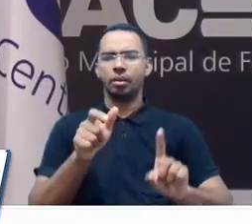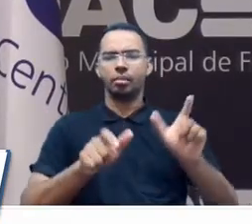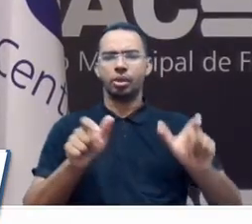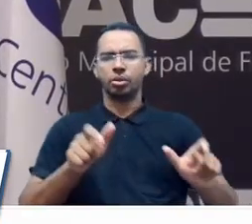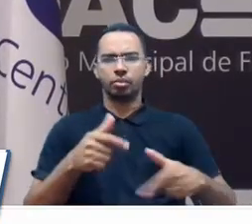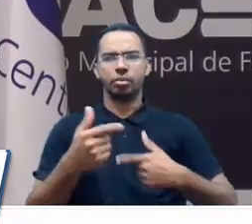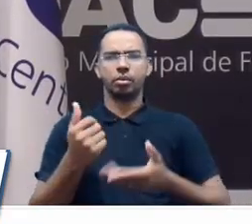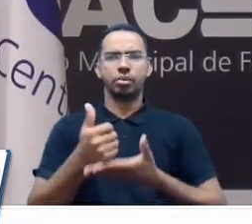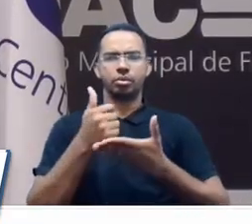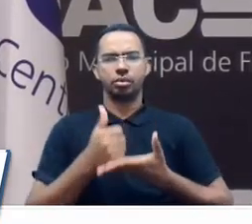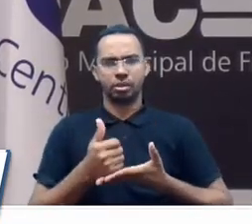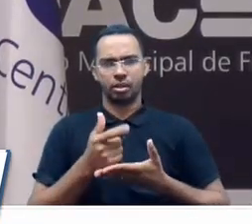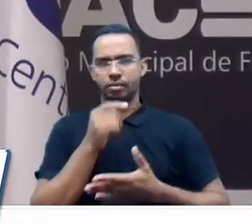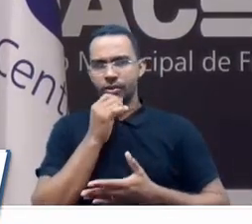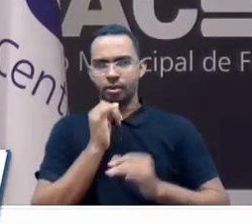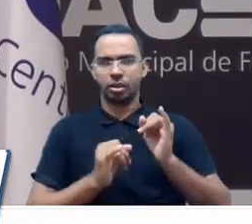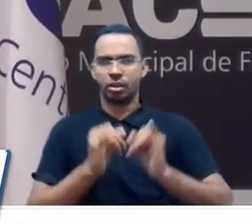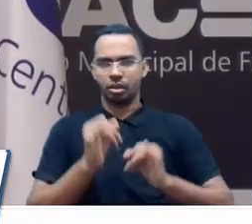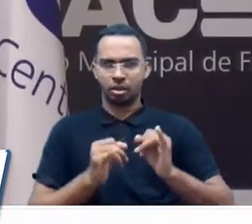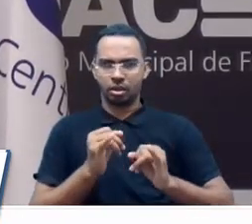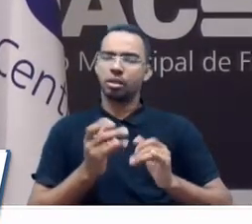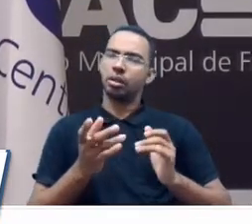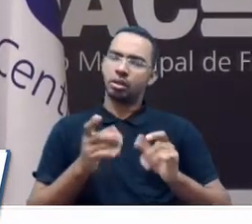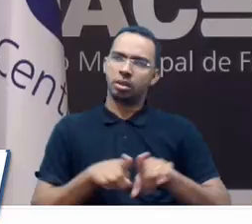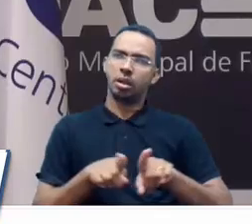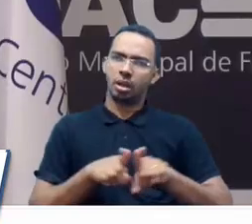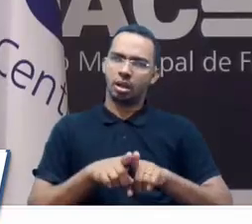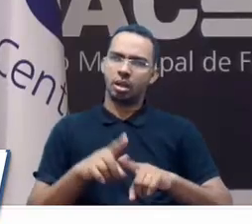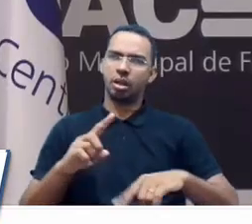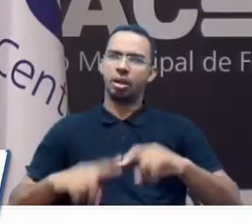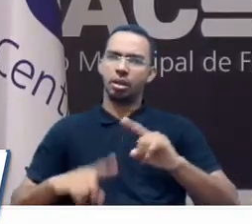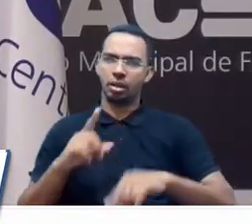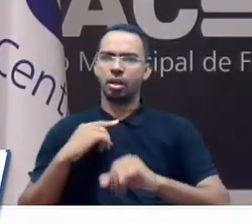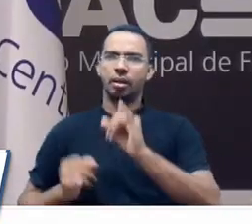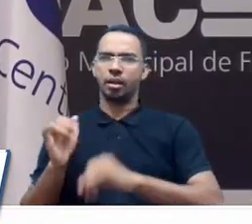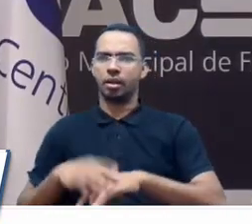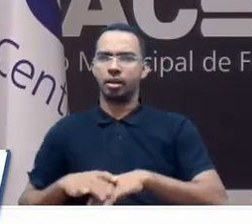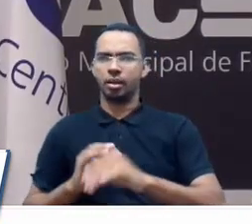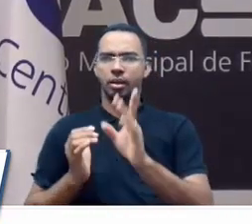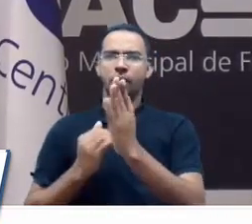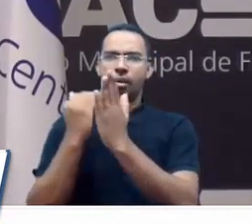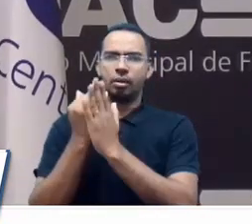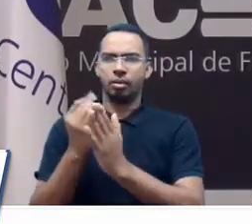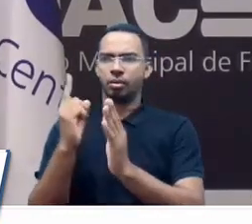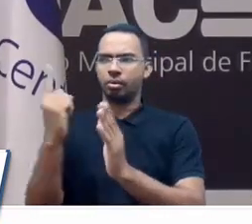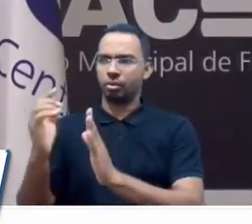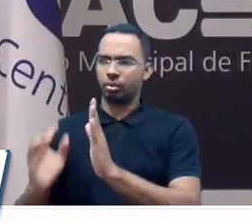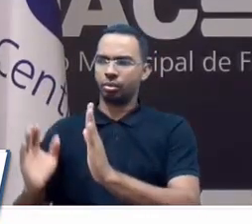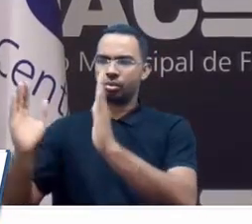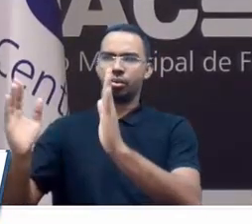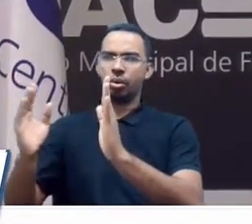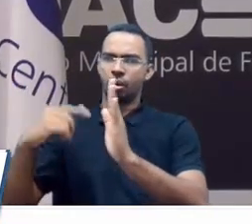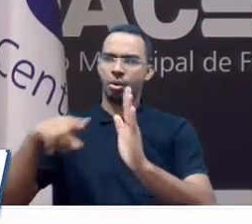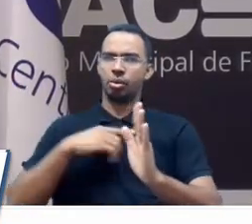Uma indústria, ela tem, além de material humano, ela tem equipamentos. Às vezes você vai aumentar a produção, você aumenta o equipamento. O nosso, se aumentar a demanda,